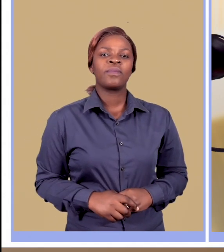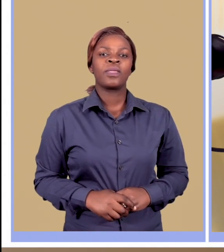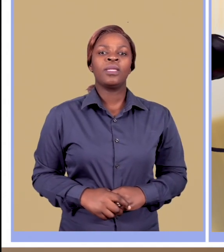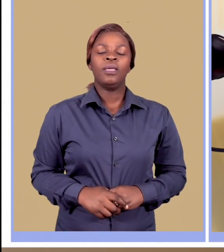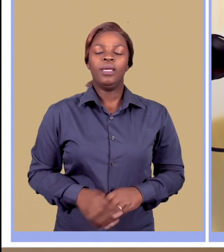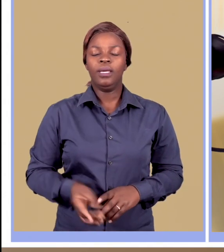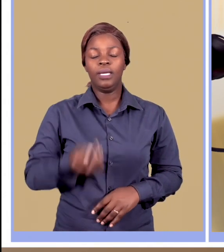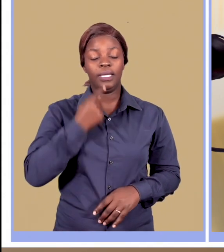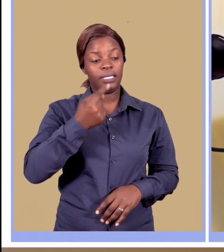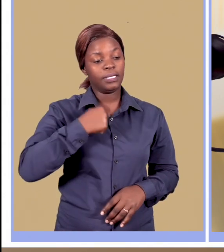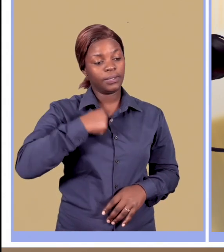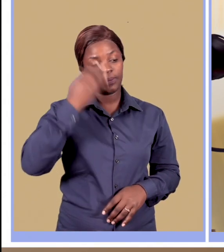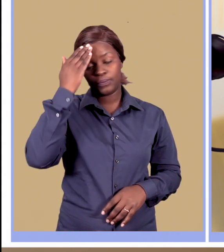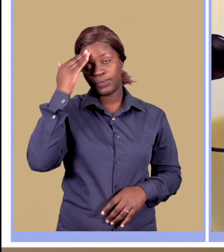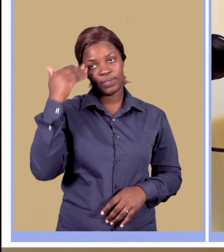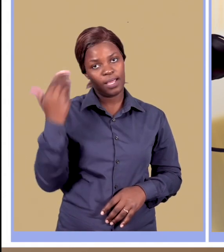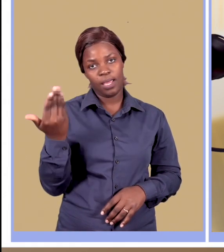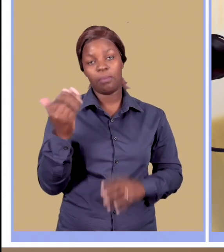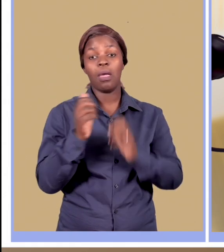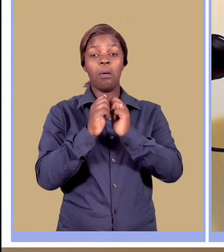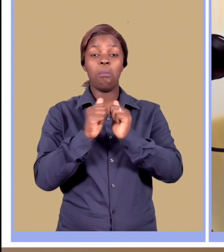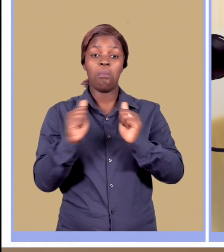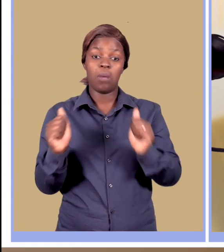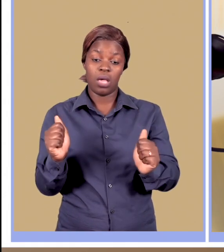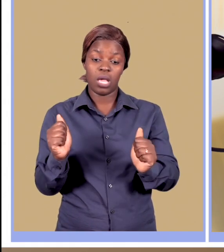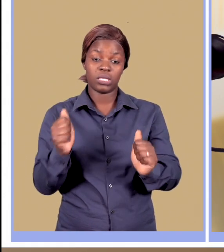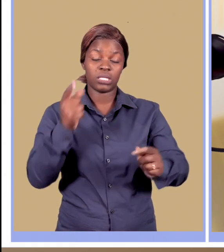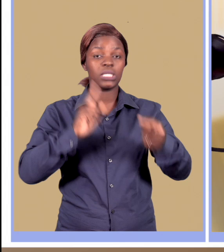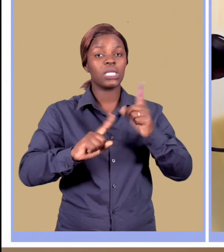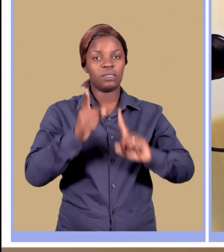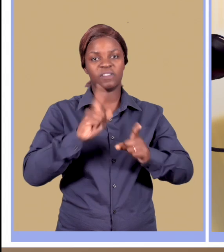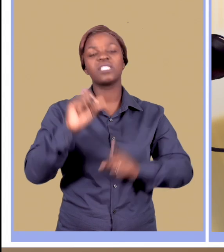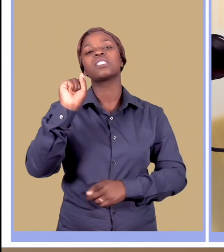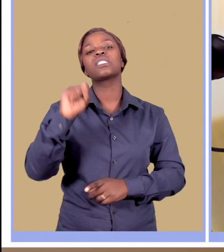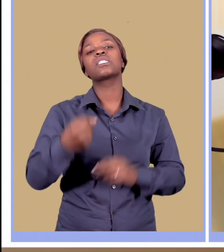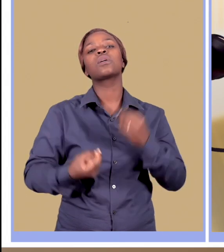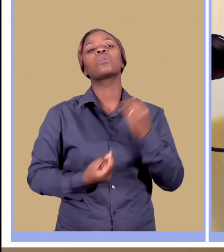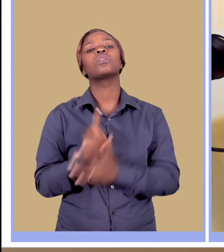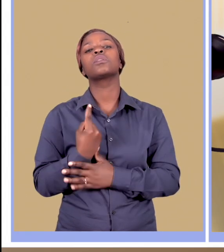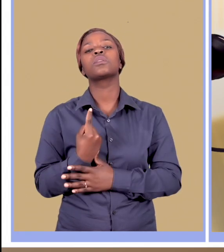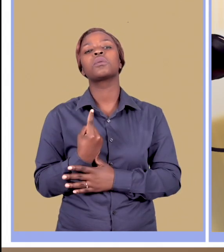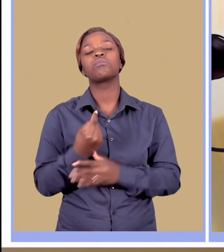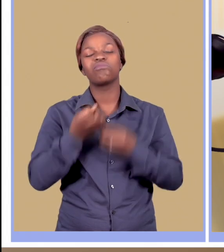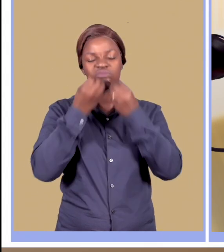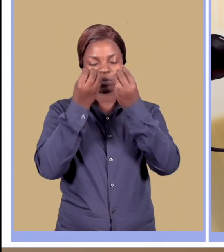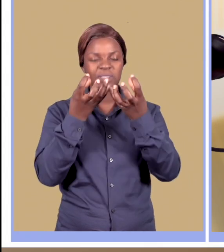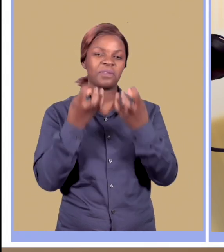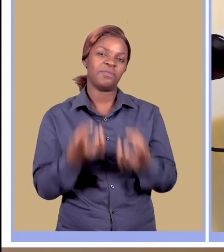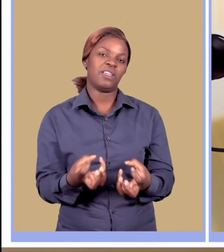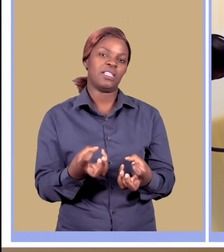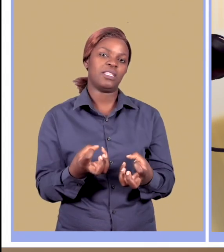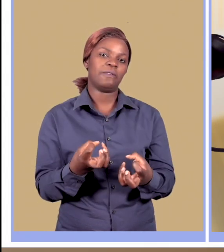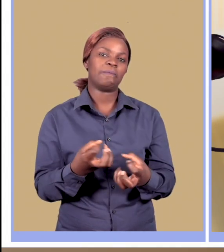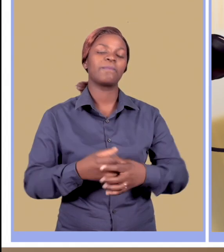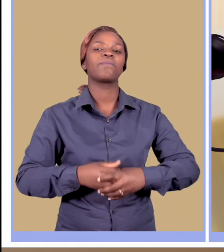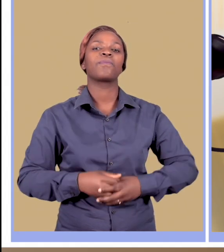Eu não lhe posso dizer exatamente se houve, mas eu penso que deve ter havido. Não tenho a informação